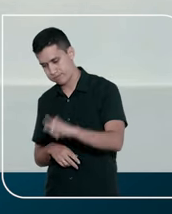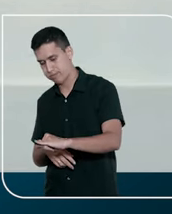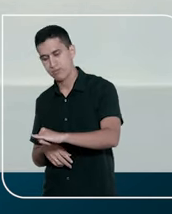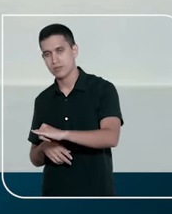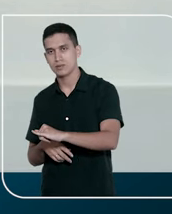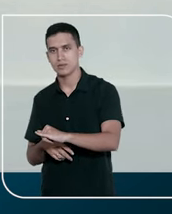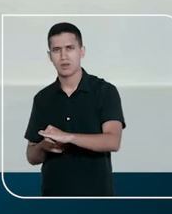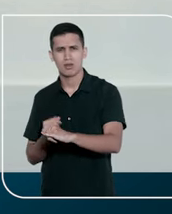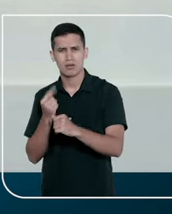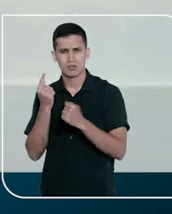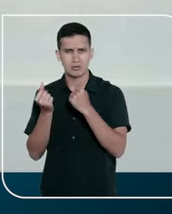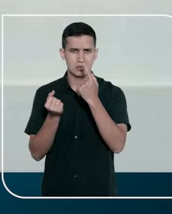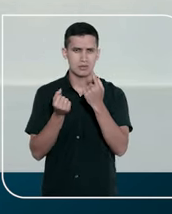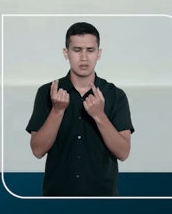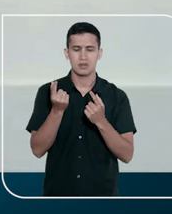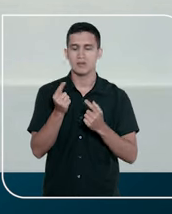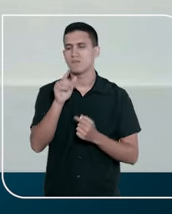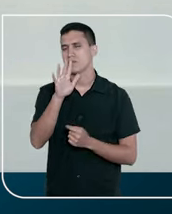Mas